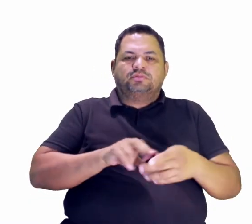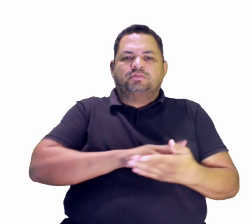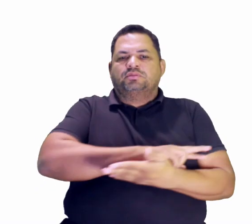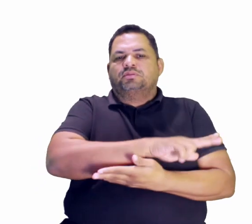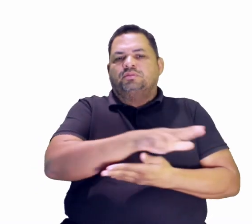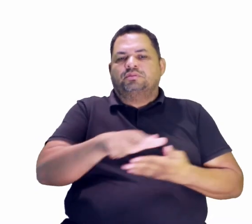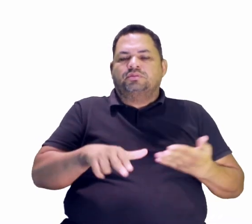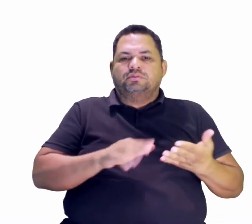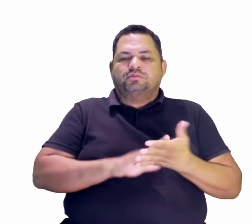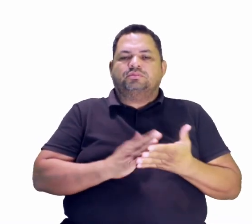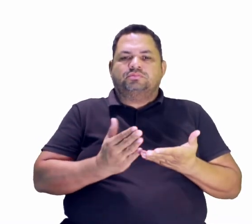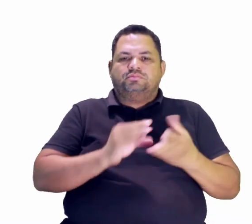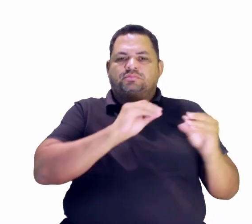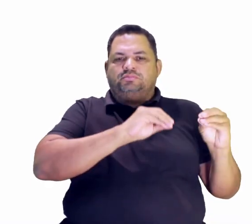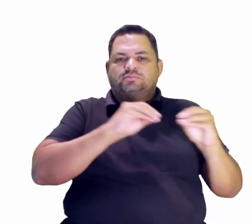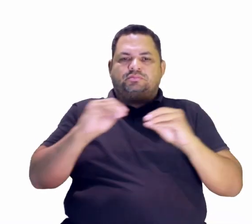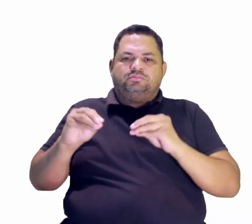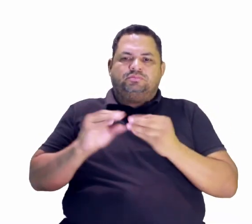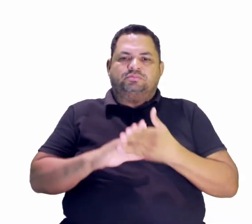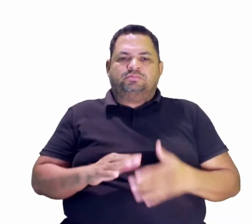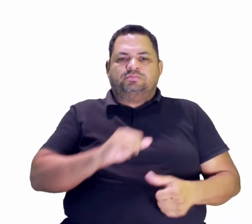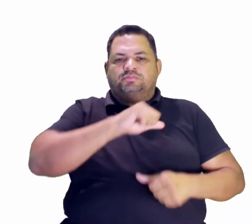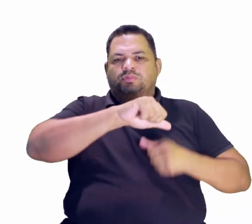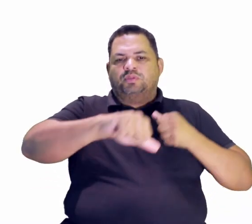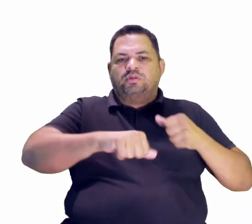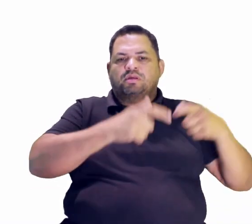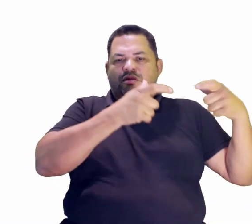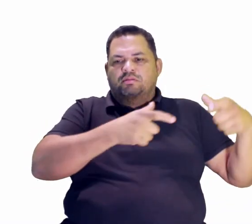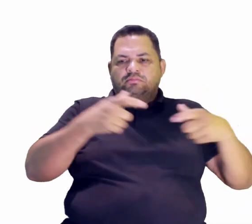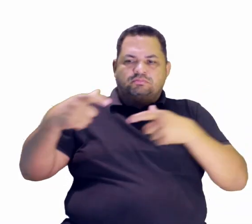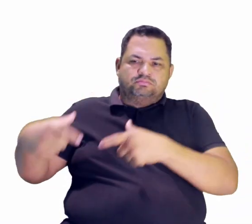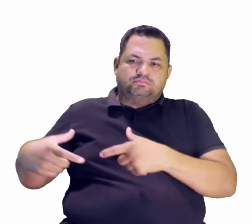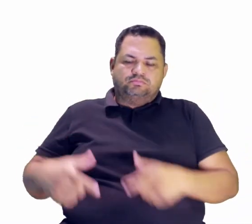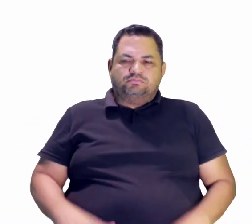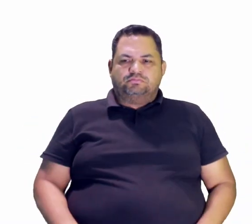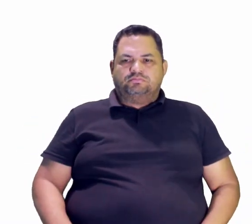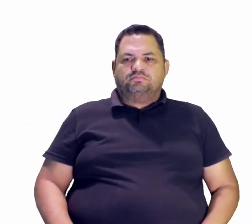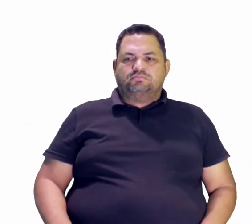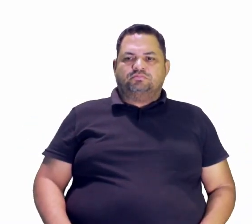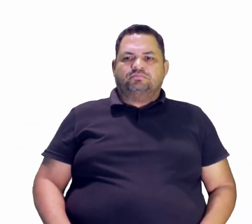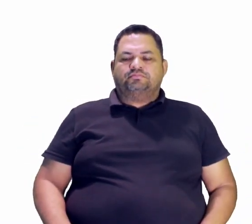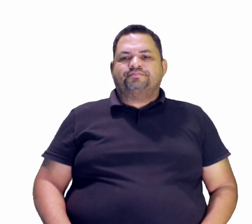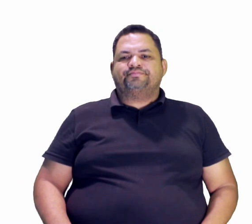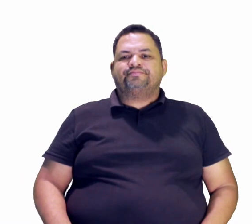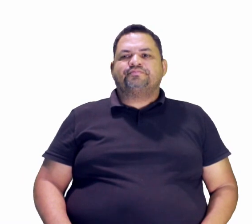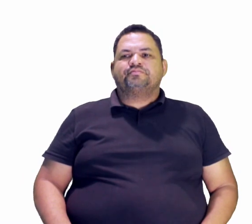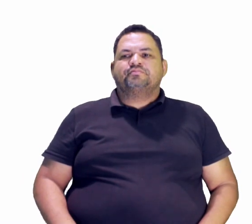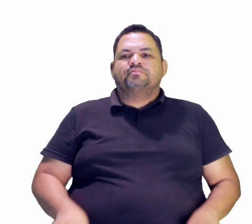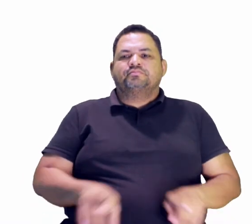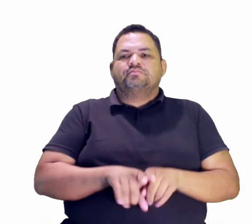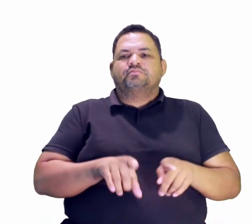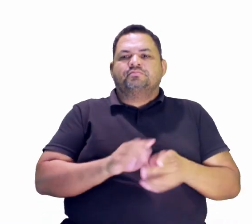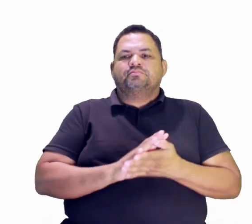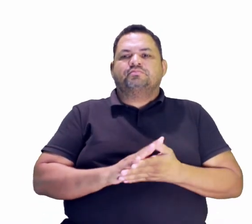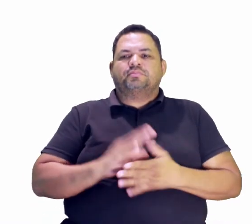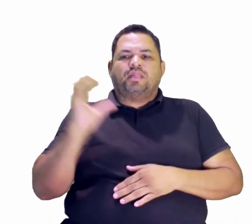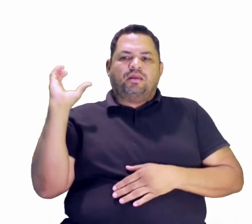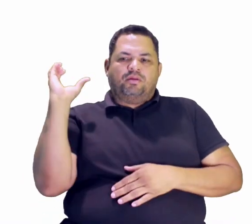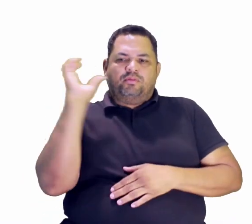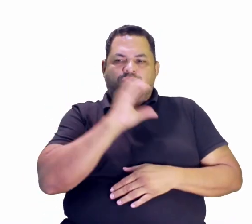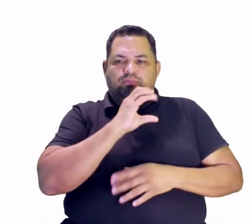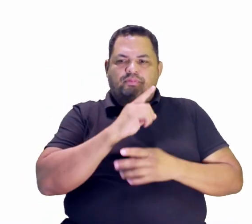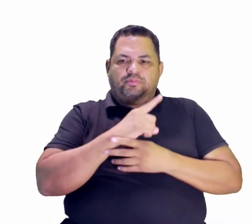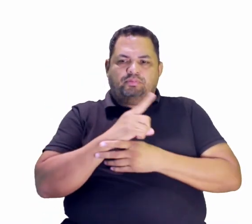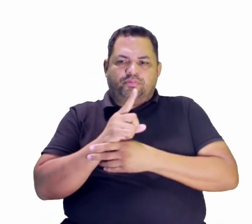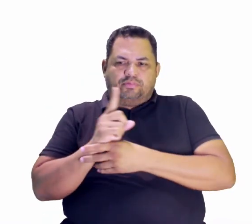grandezas vetoriais. Deslocamento é sair de um lugar para outro, né? Com direção e sentido. A velocidade, nós já